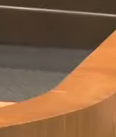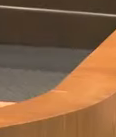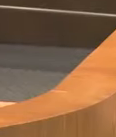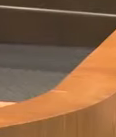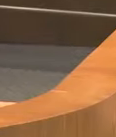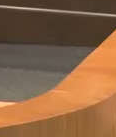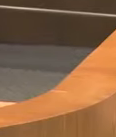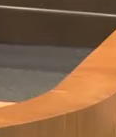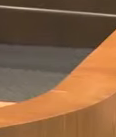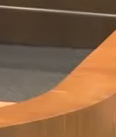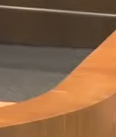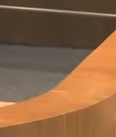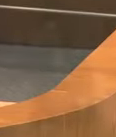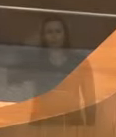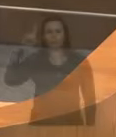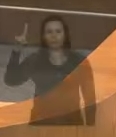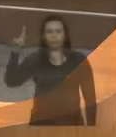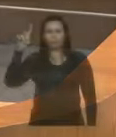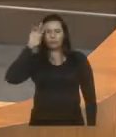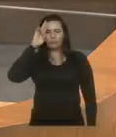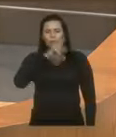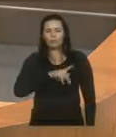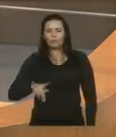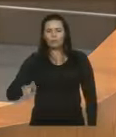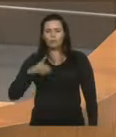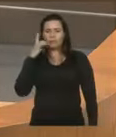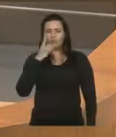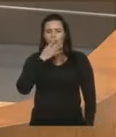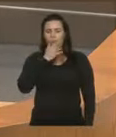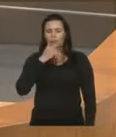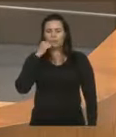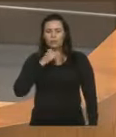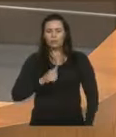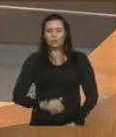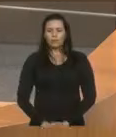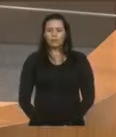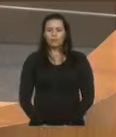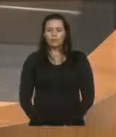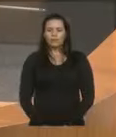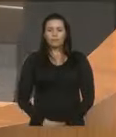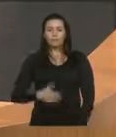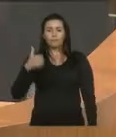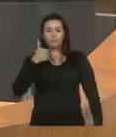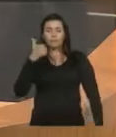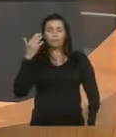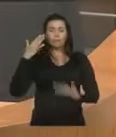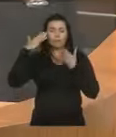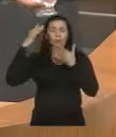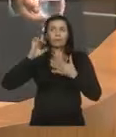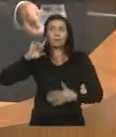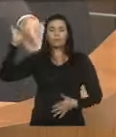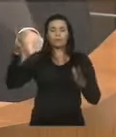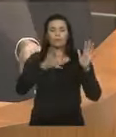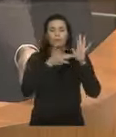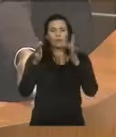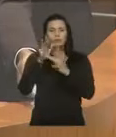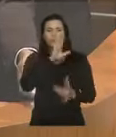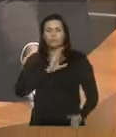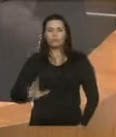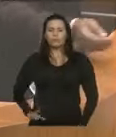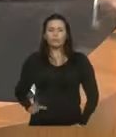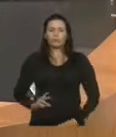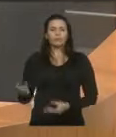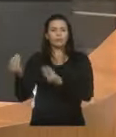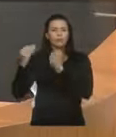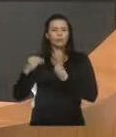Bom dia, senhor presidente, senhores deputados e deputadas. Primeiramente, agradecer ao nosso Senhor Jesus Cristo pela oportunidade.